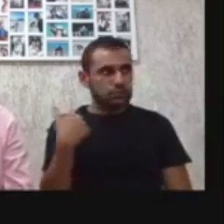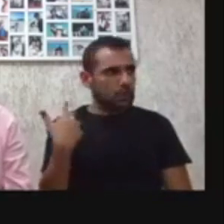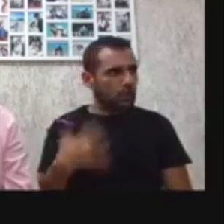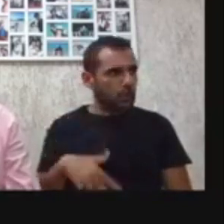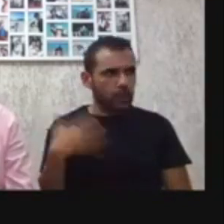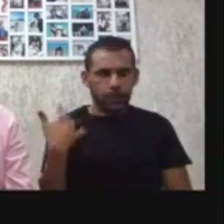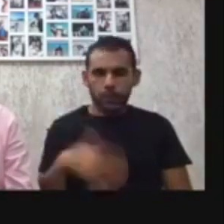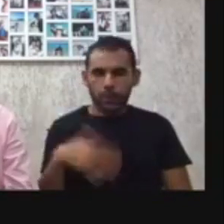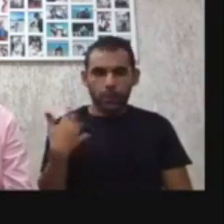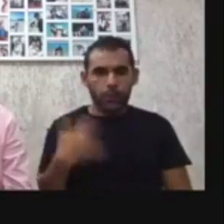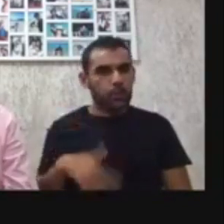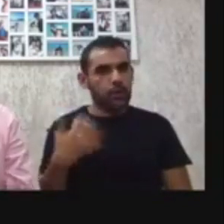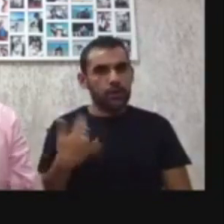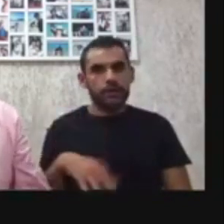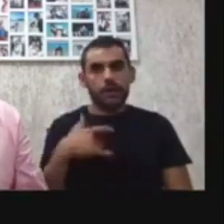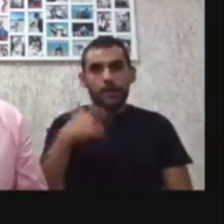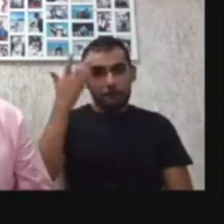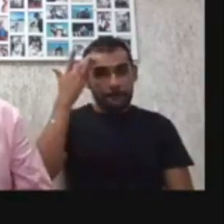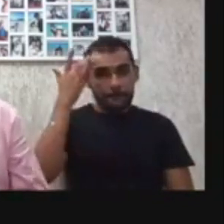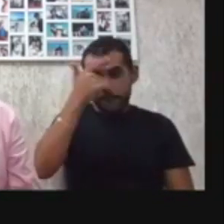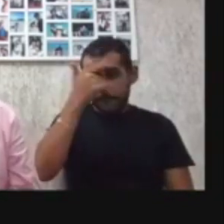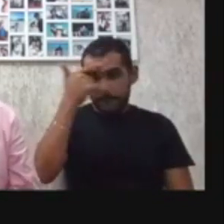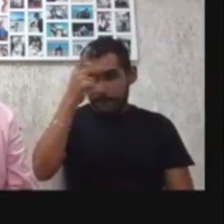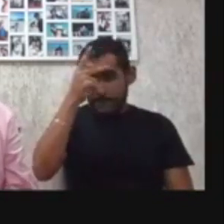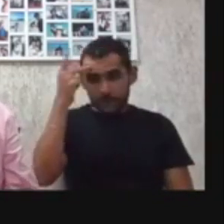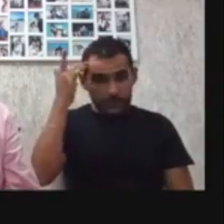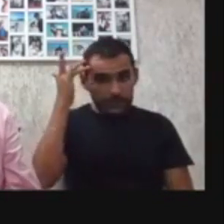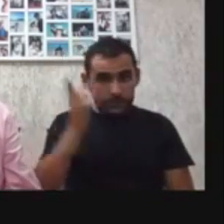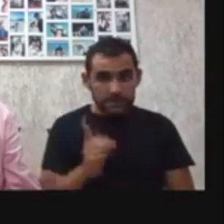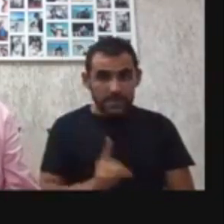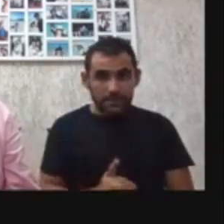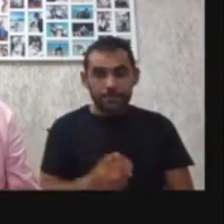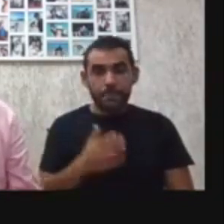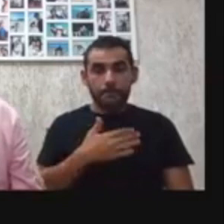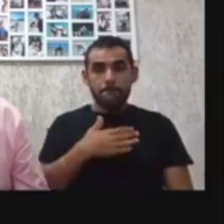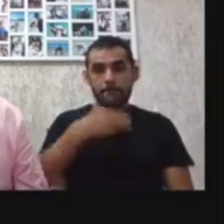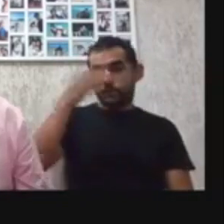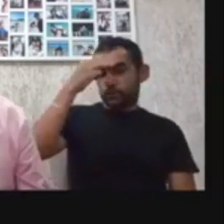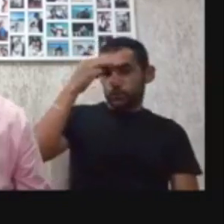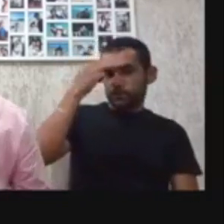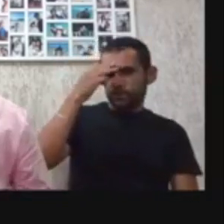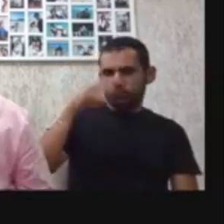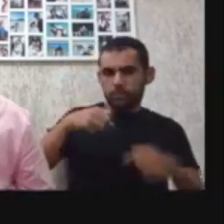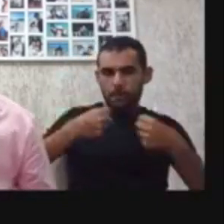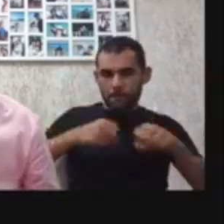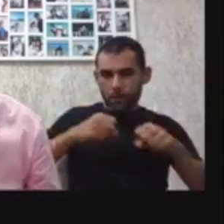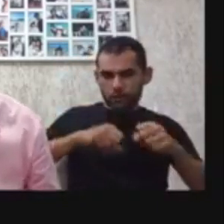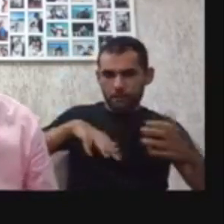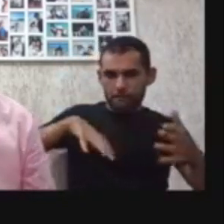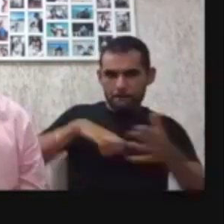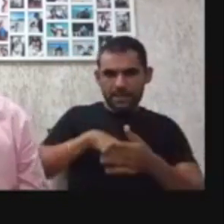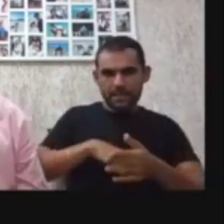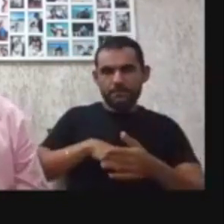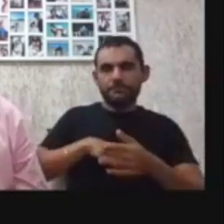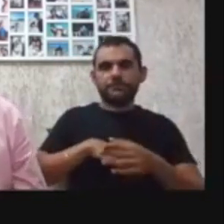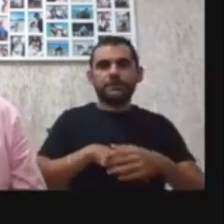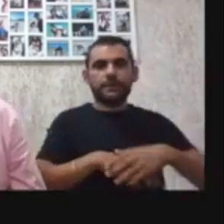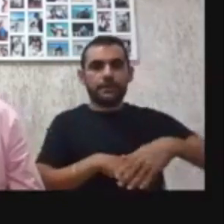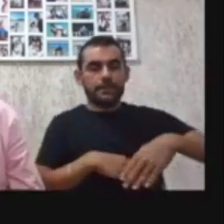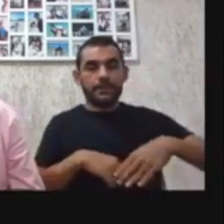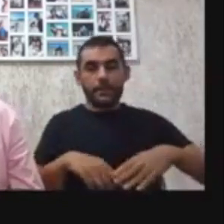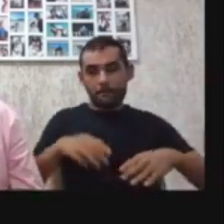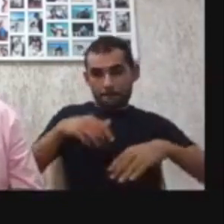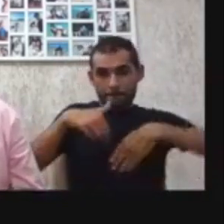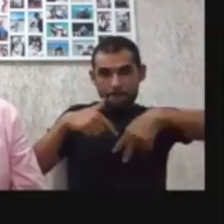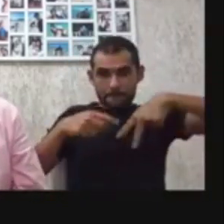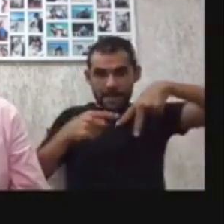caro. Sabe? As pessoas não sabem. O meu sobrinho sofreu um acidente de moto uma vez, colocou parafuso na perna inteira. Hoje